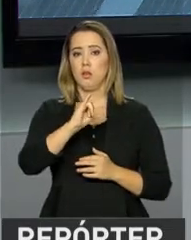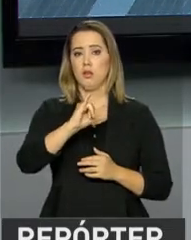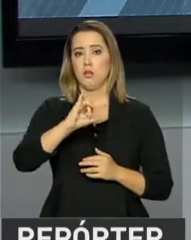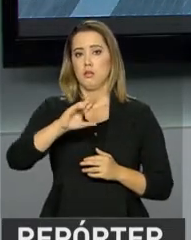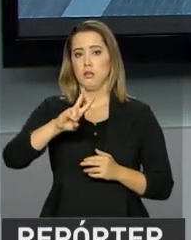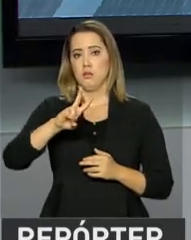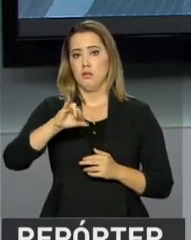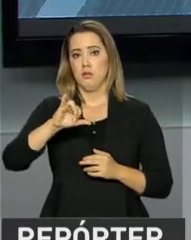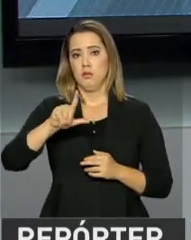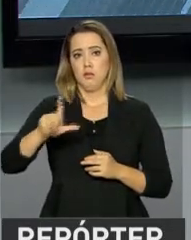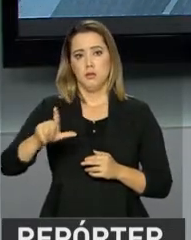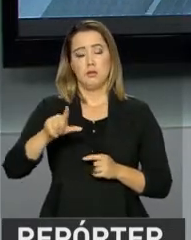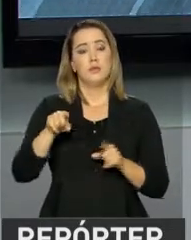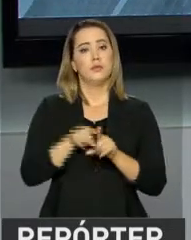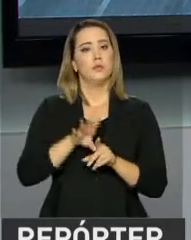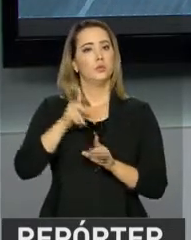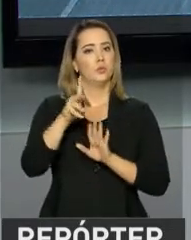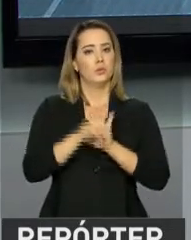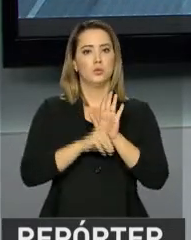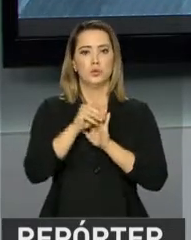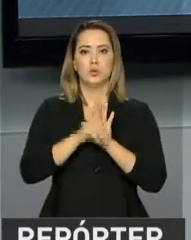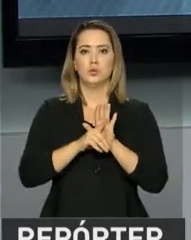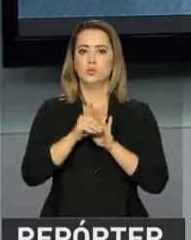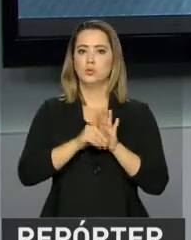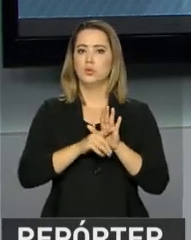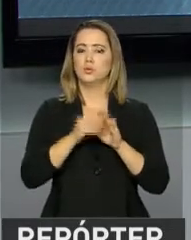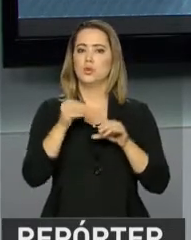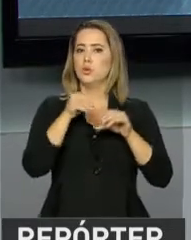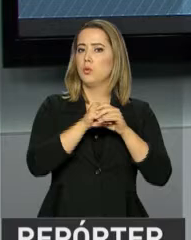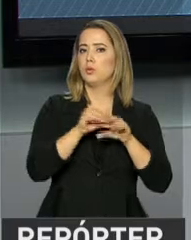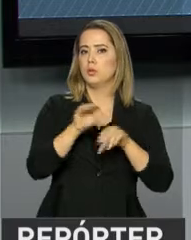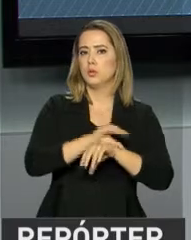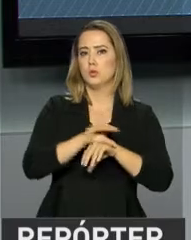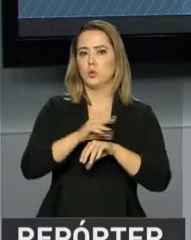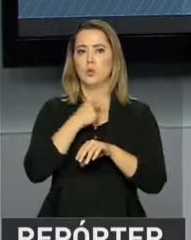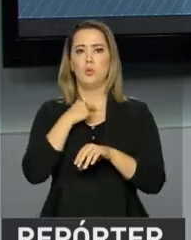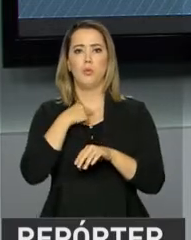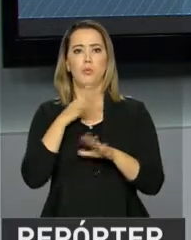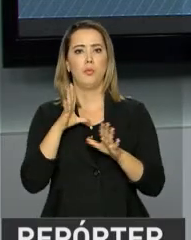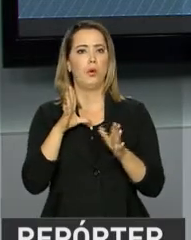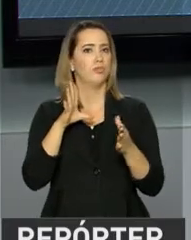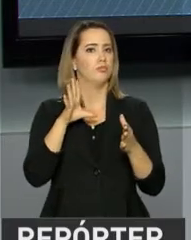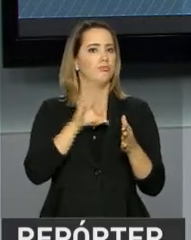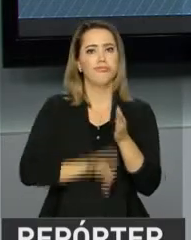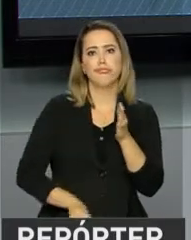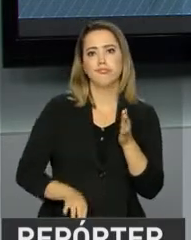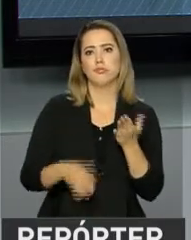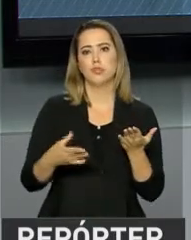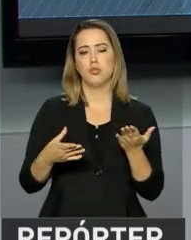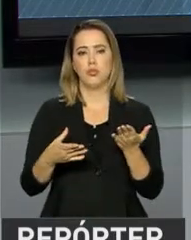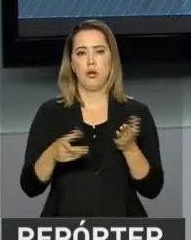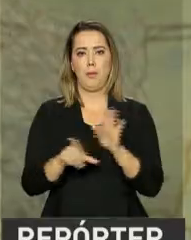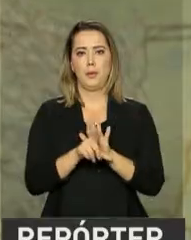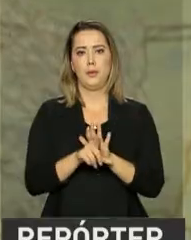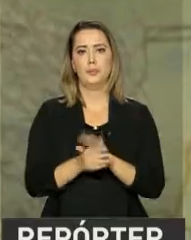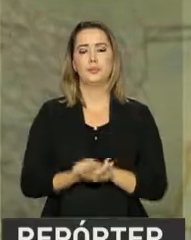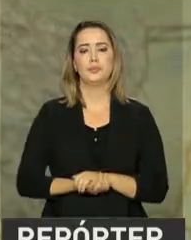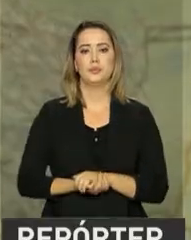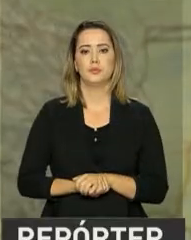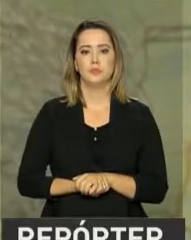os direitos estão previstos na constituição federal e não pode iriam ser surpreendidos por lei ordinária